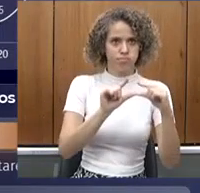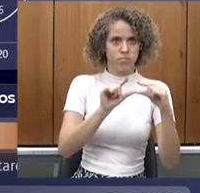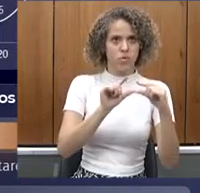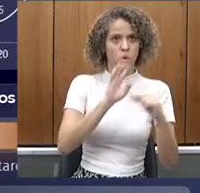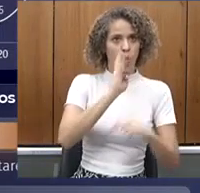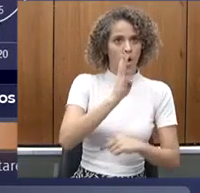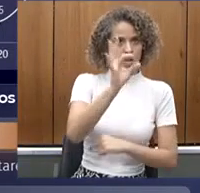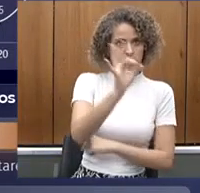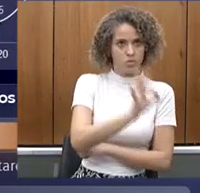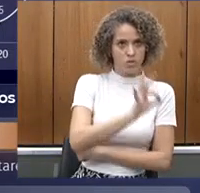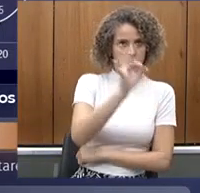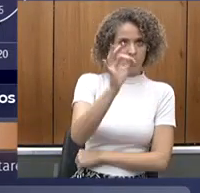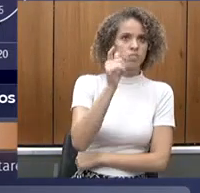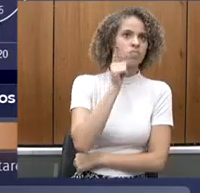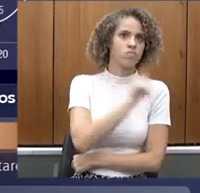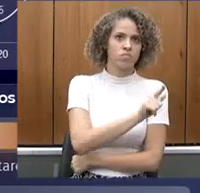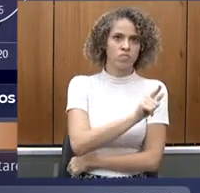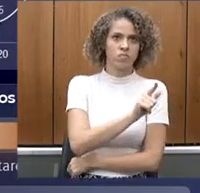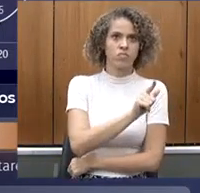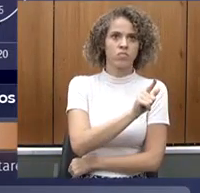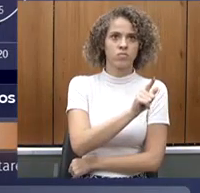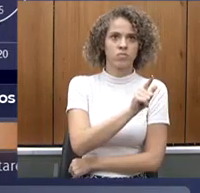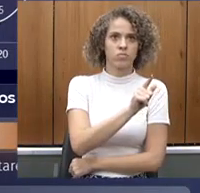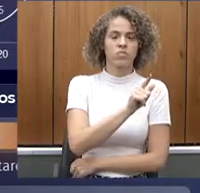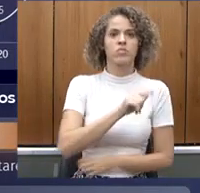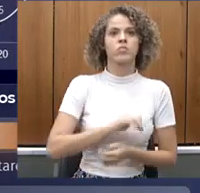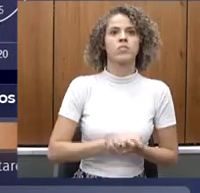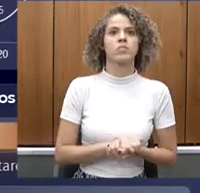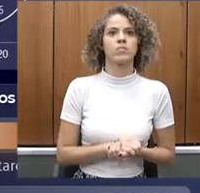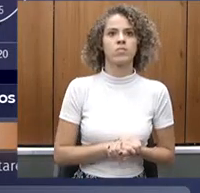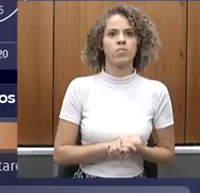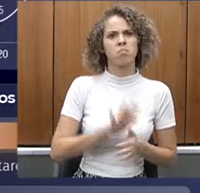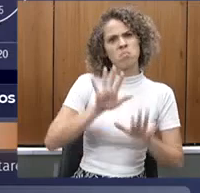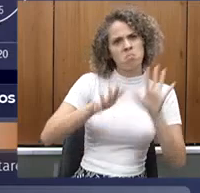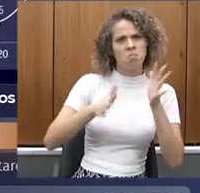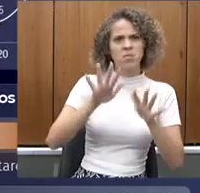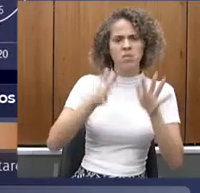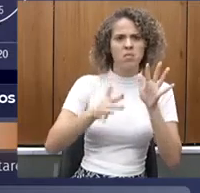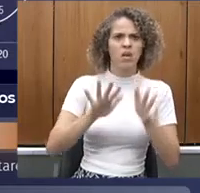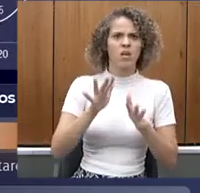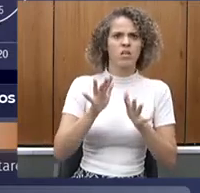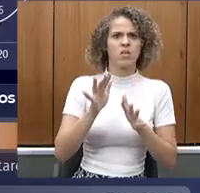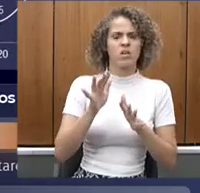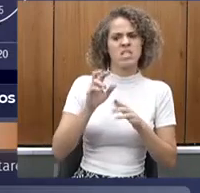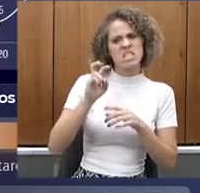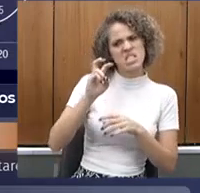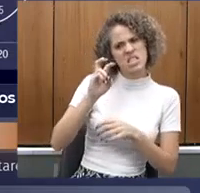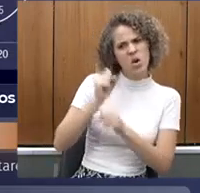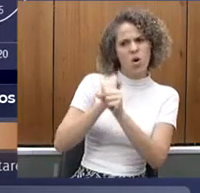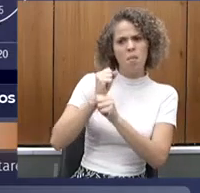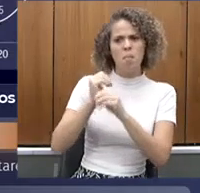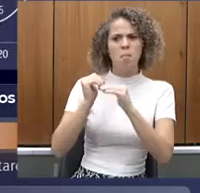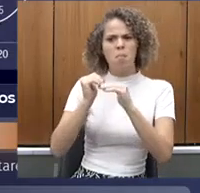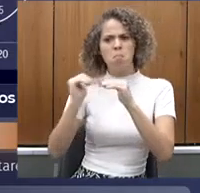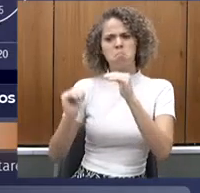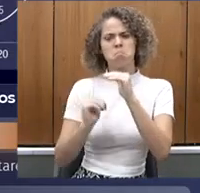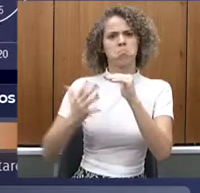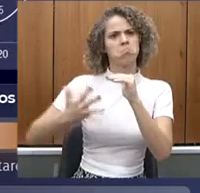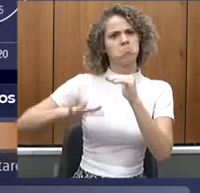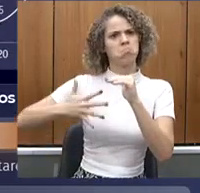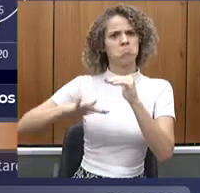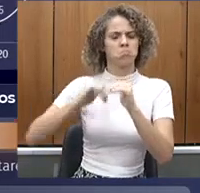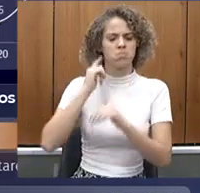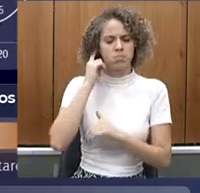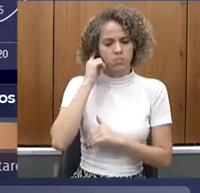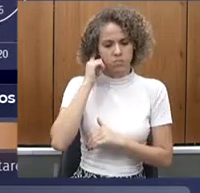menos 4% na idade da frota ou seja em torno de 6 anos de abaixo de cinco anos né é um é um